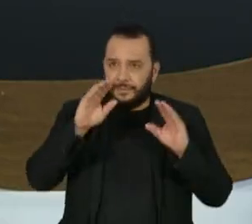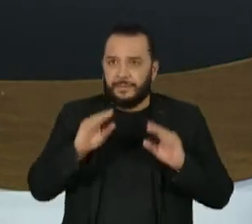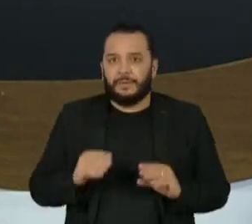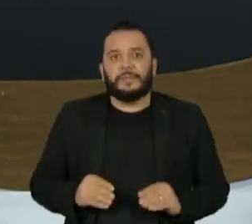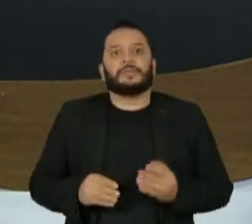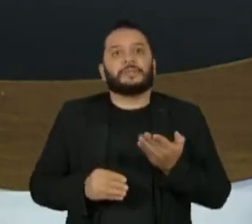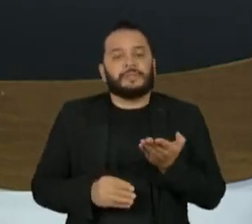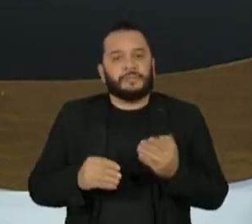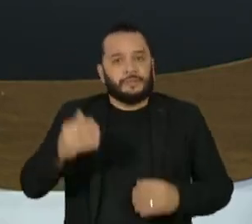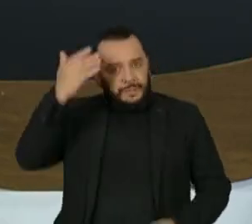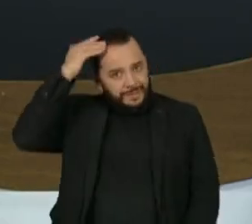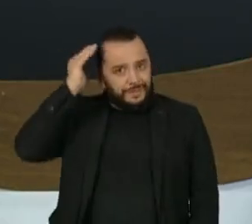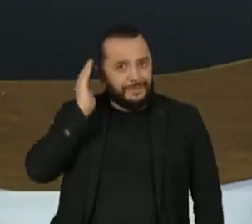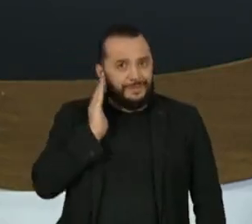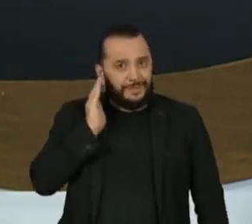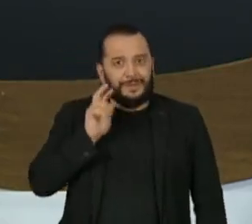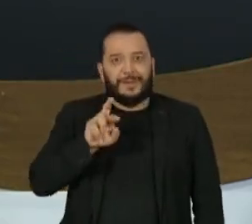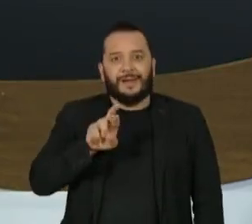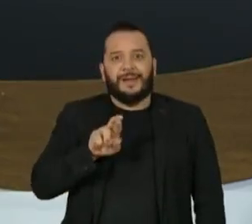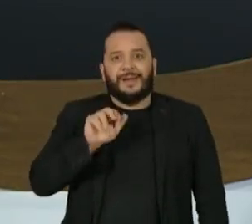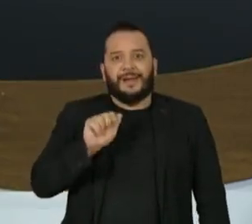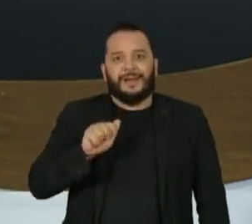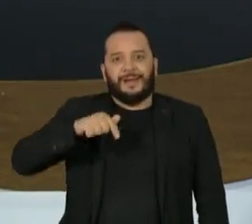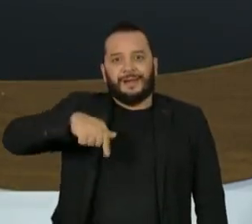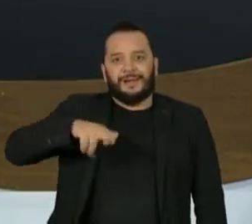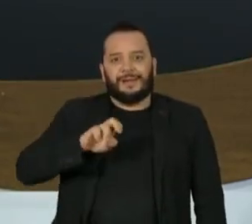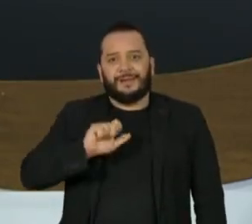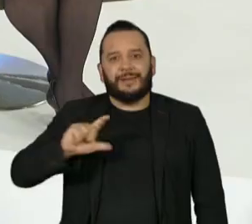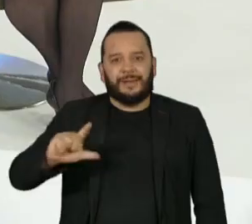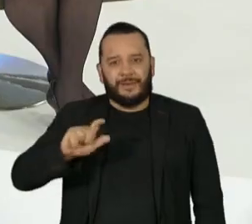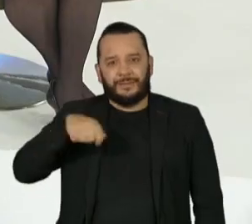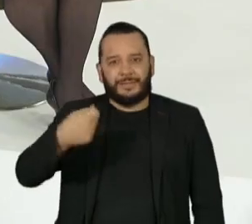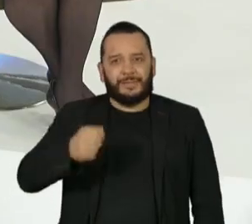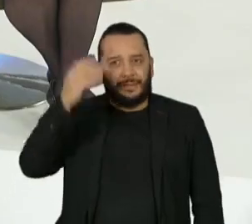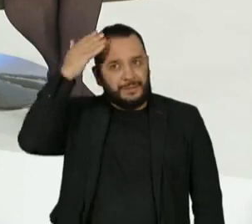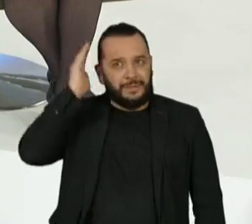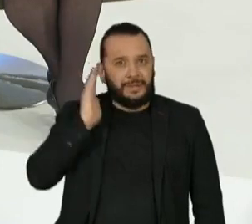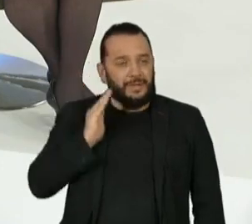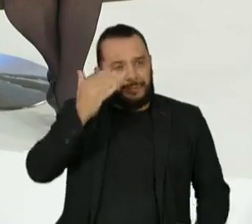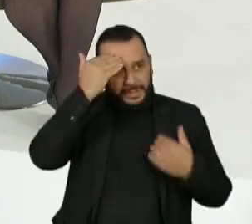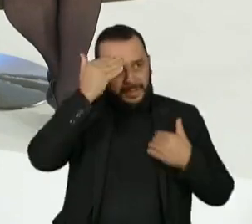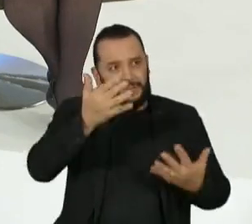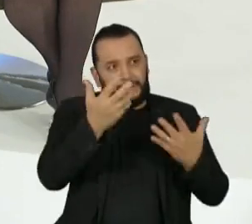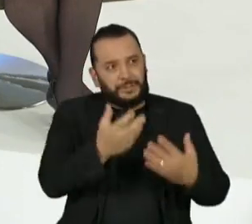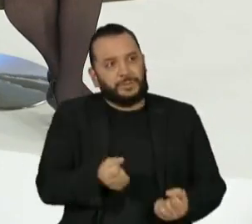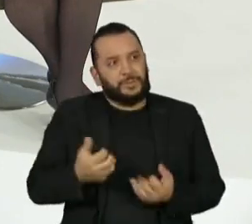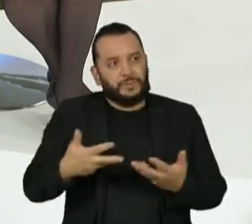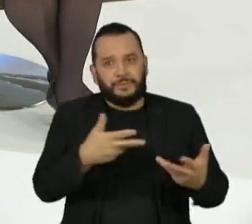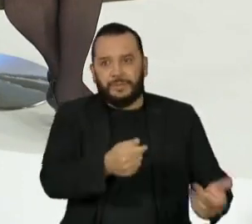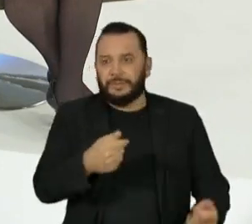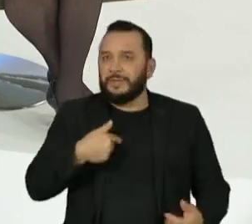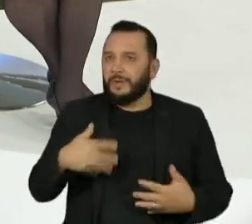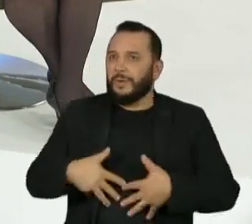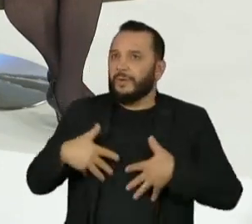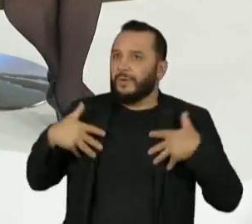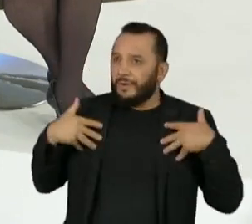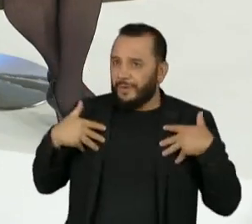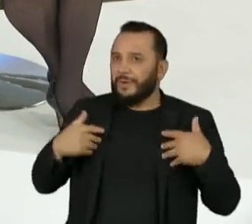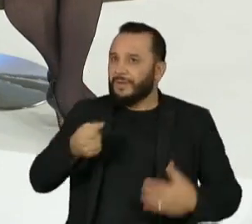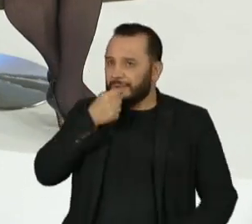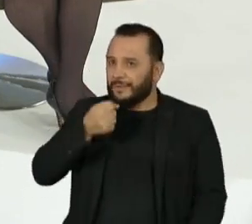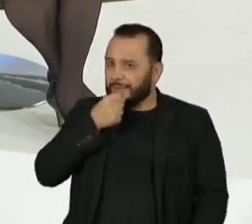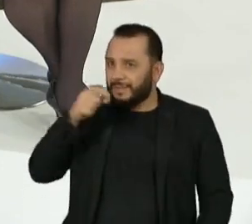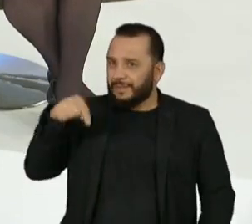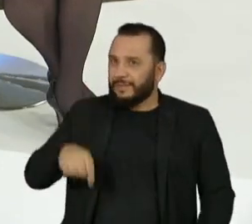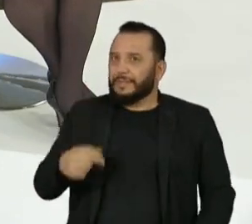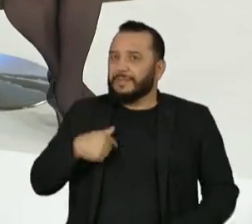Raquel, bem-vinda ao Roda Viva, obrigada por ter aceitado o nosso convite. Boa noite, Vera. Para mim é uma grande honra ter sido chamada para ser entrevistada